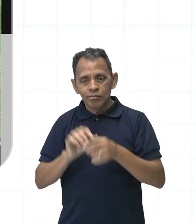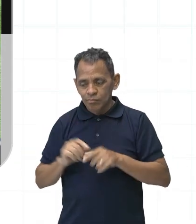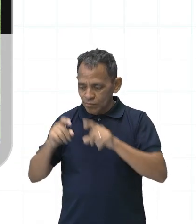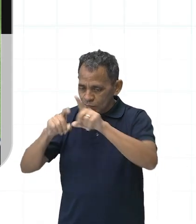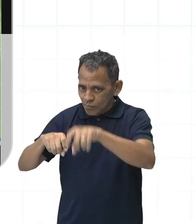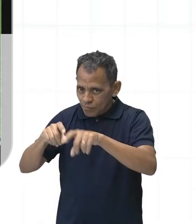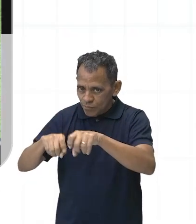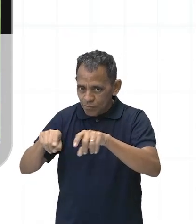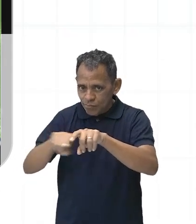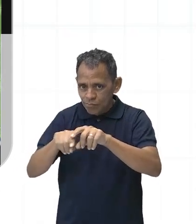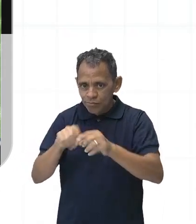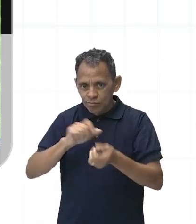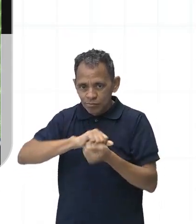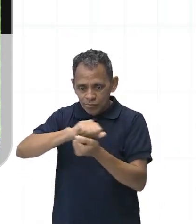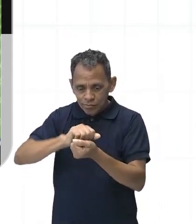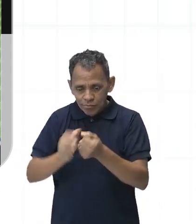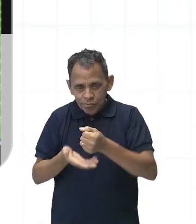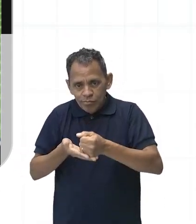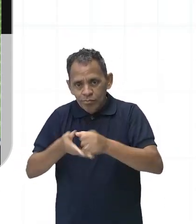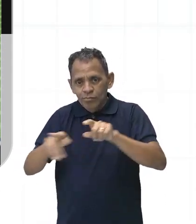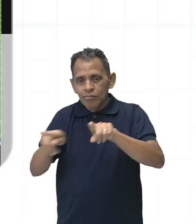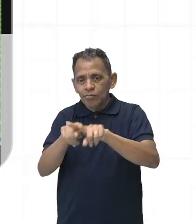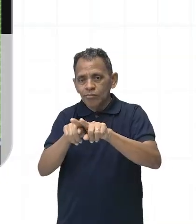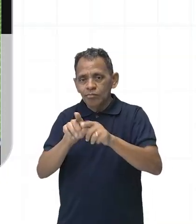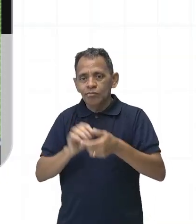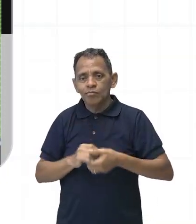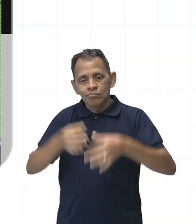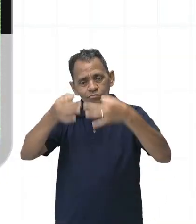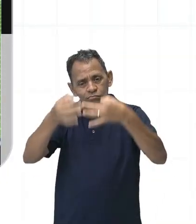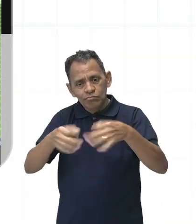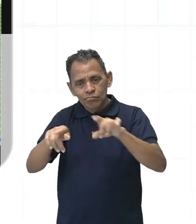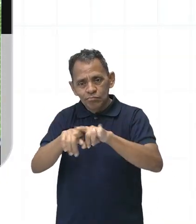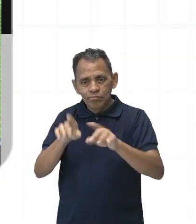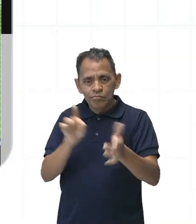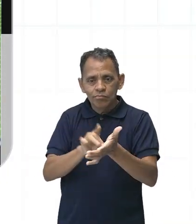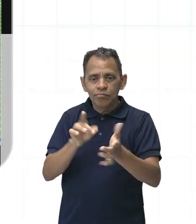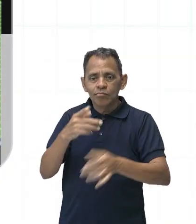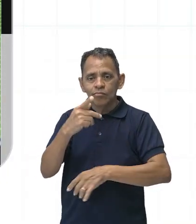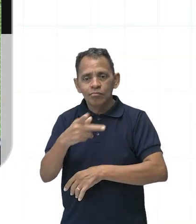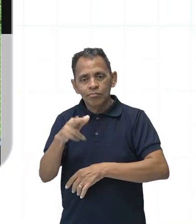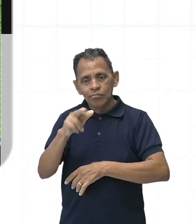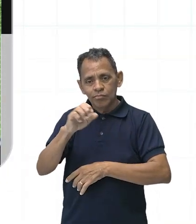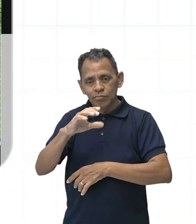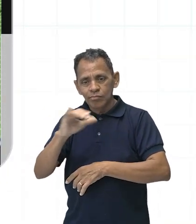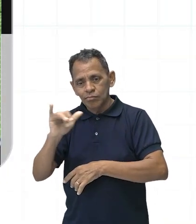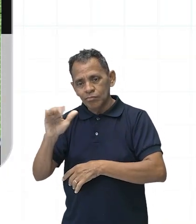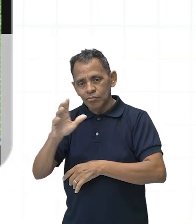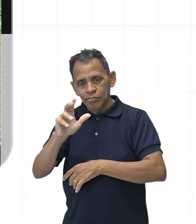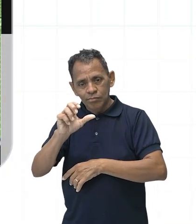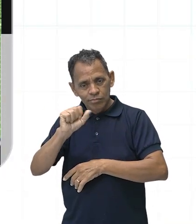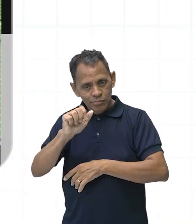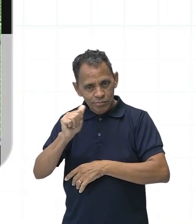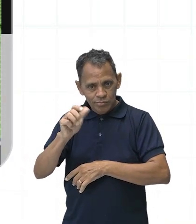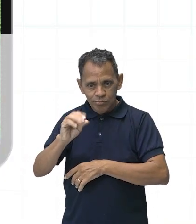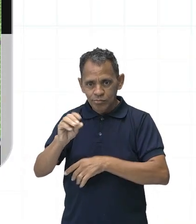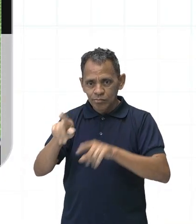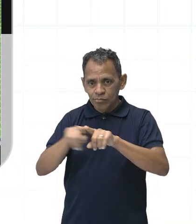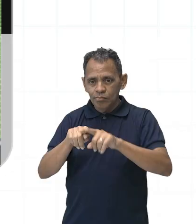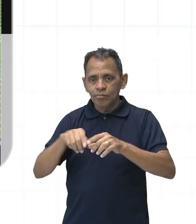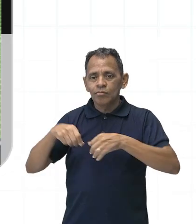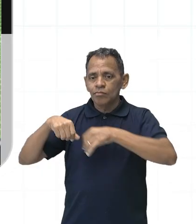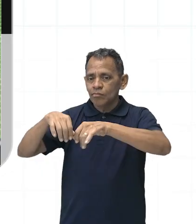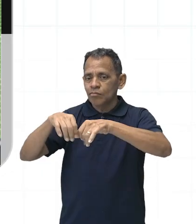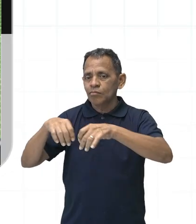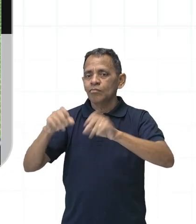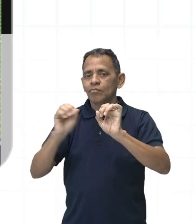de precisão, elas acabam se desenvolvendo bastante, tá? O processo de irrigação, né? É